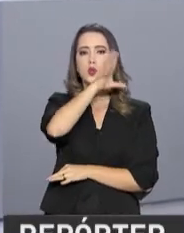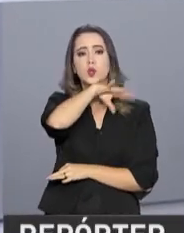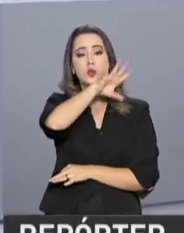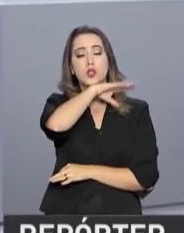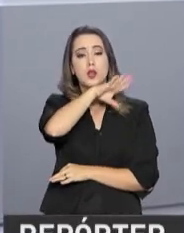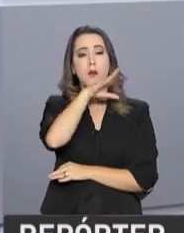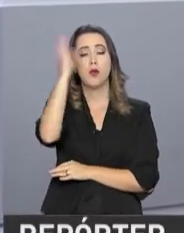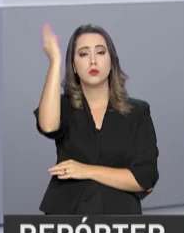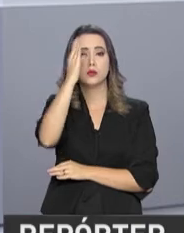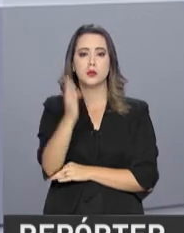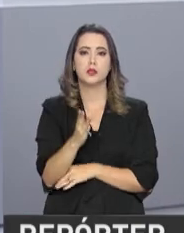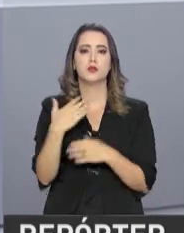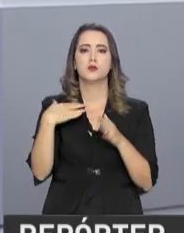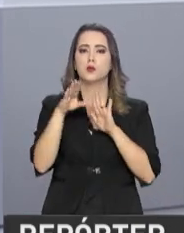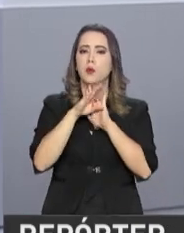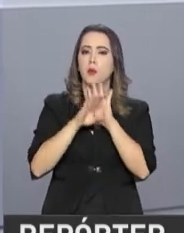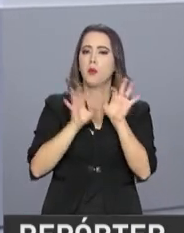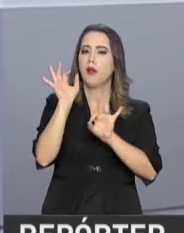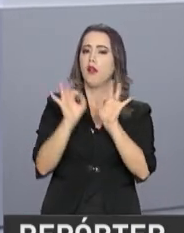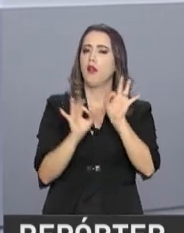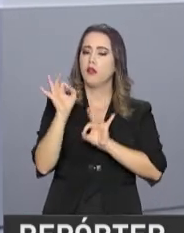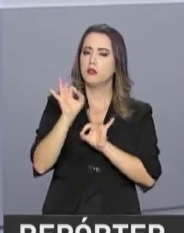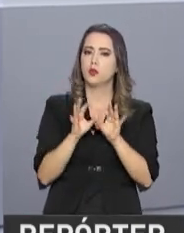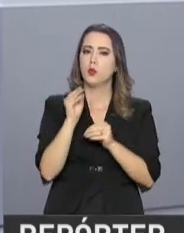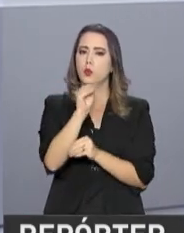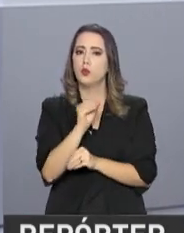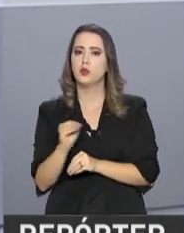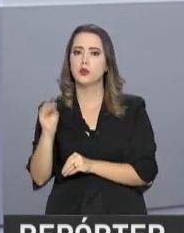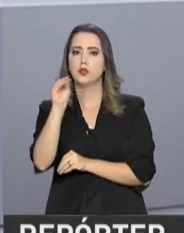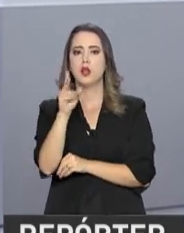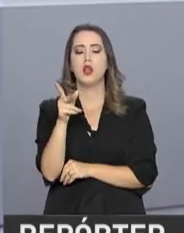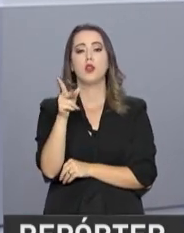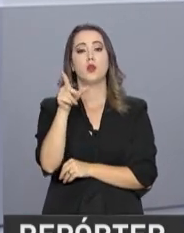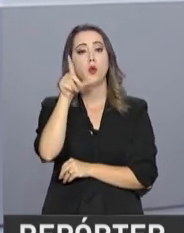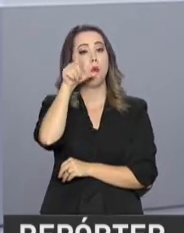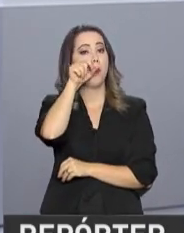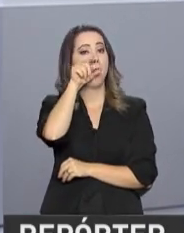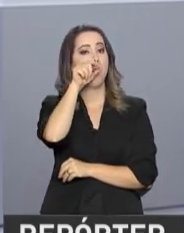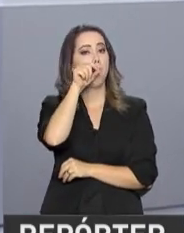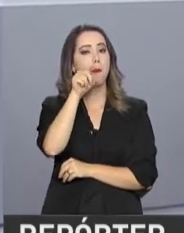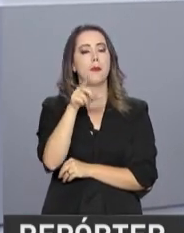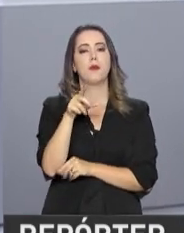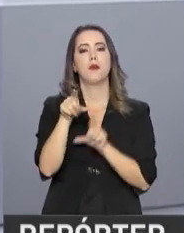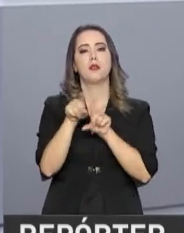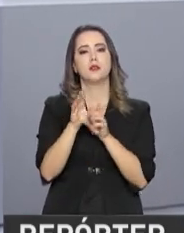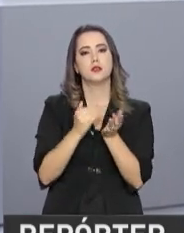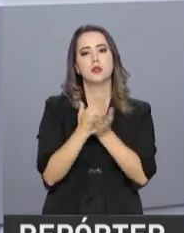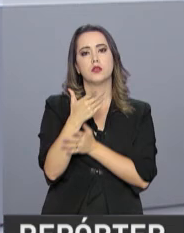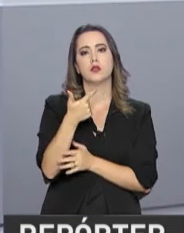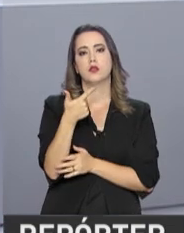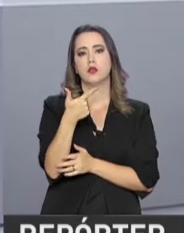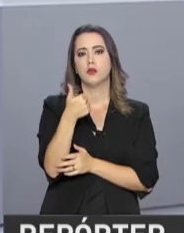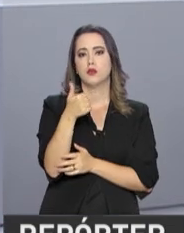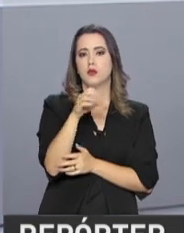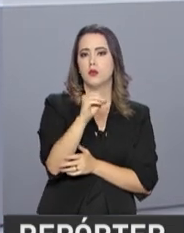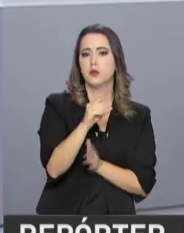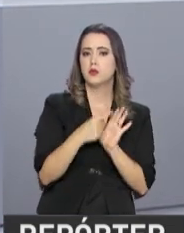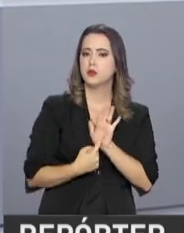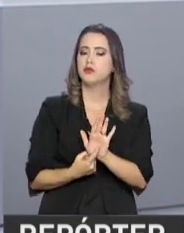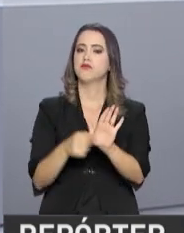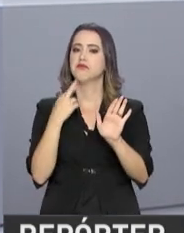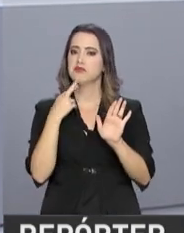o plano de ação nacional para a conservação dos papagaios existe desde 2010 e já mostra resultados